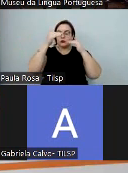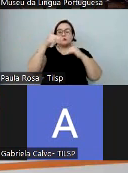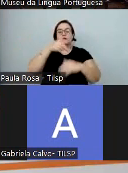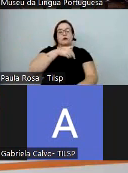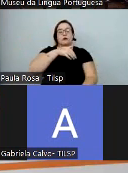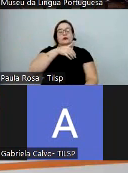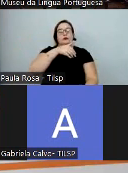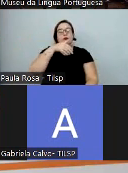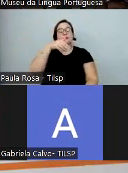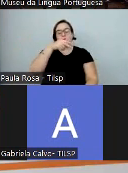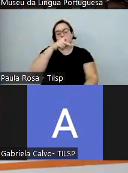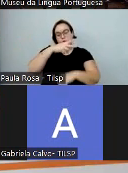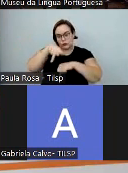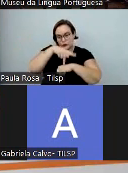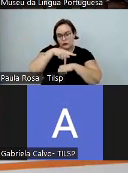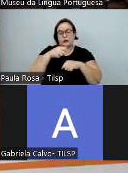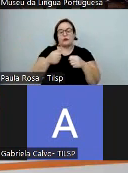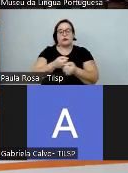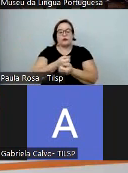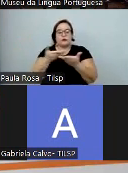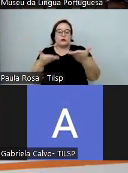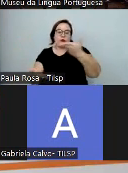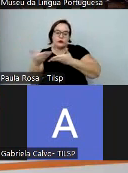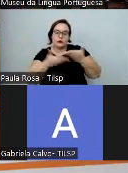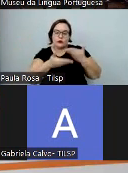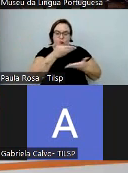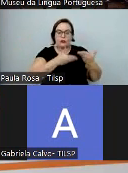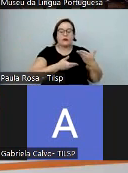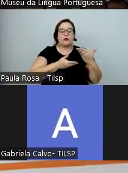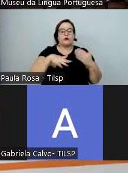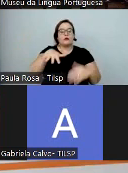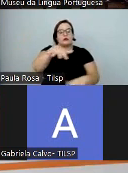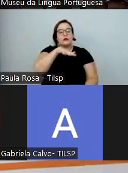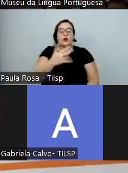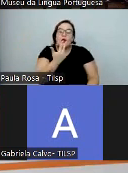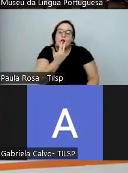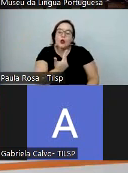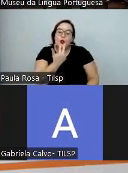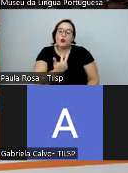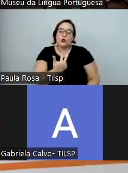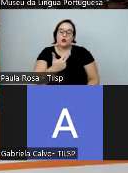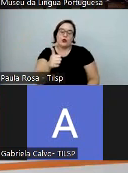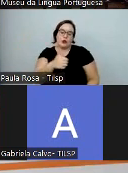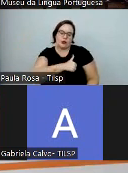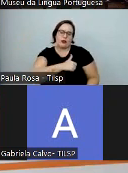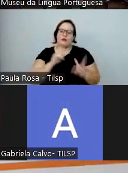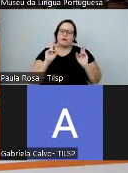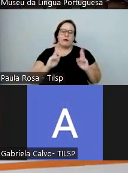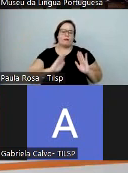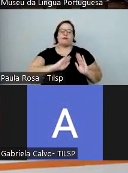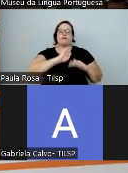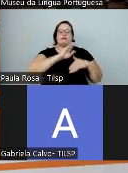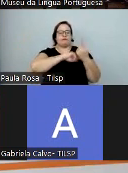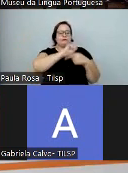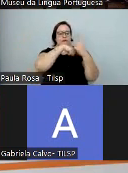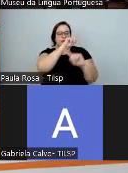informações sobre o cenário linguístico do Canadá que está em constante evolução aumentar a conscientização